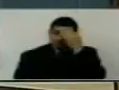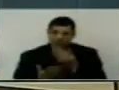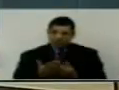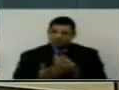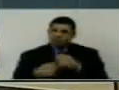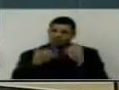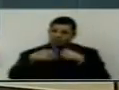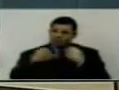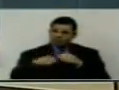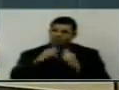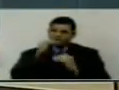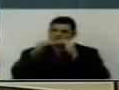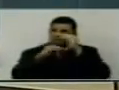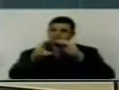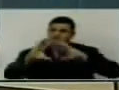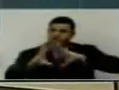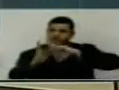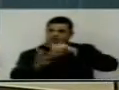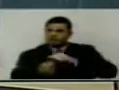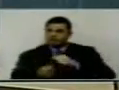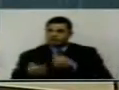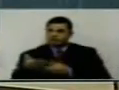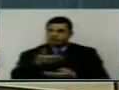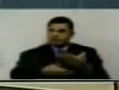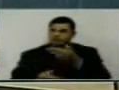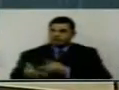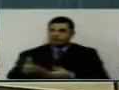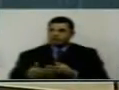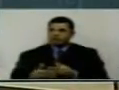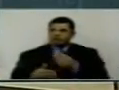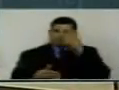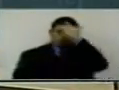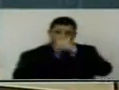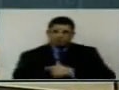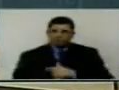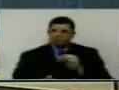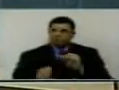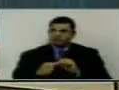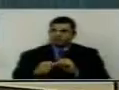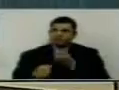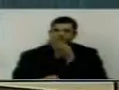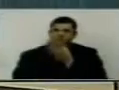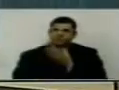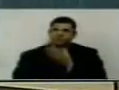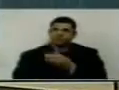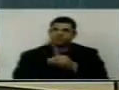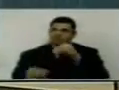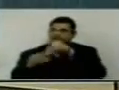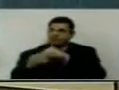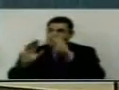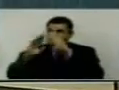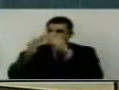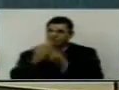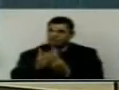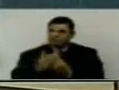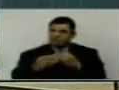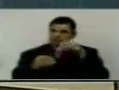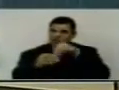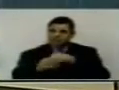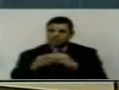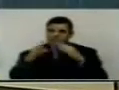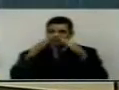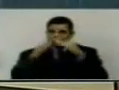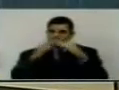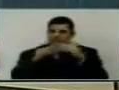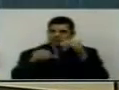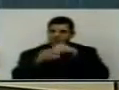é possível construir um mundo solidário, humano, fraterno. Isso está lá dentro da escola, isso está lá dentro de casa, isso